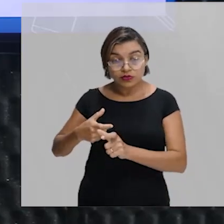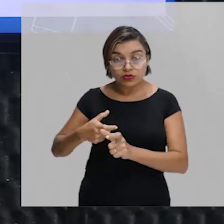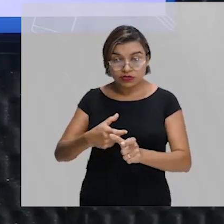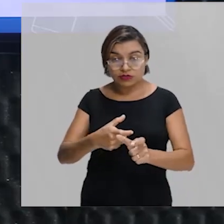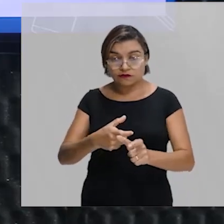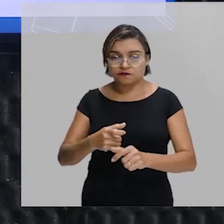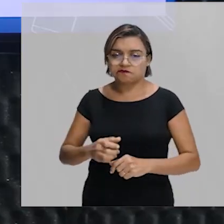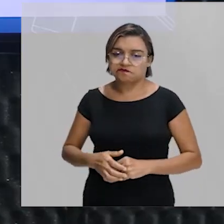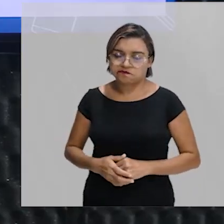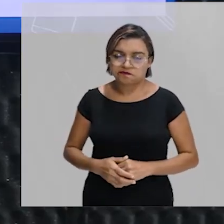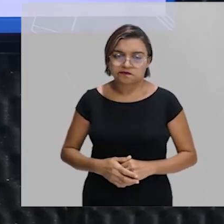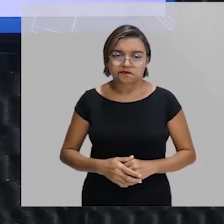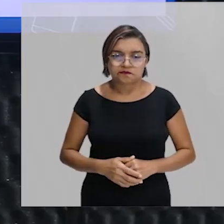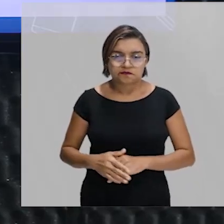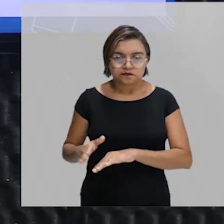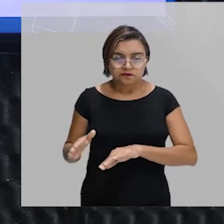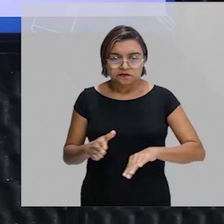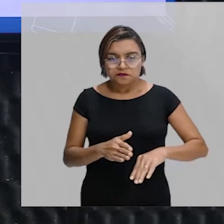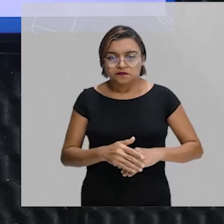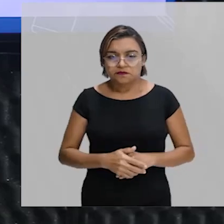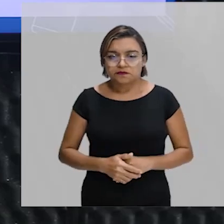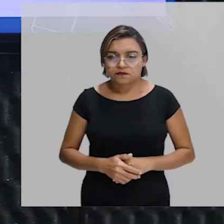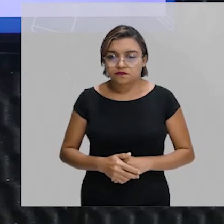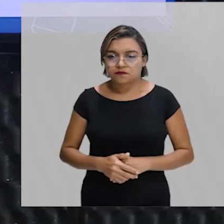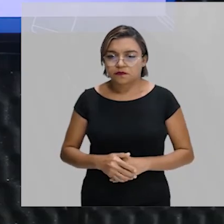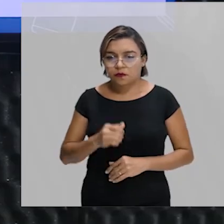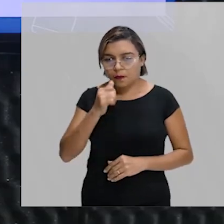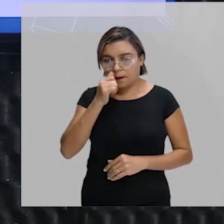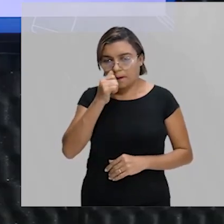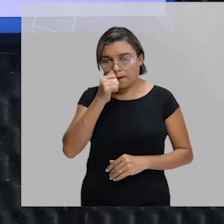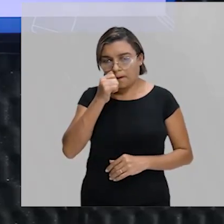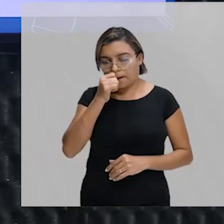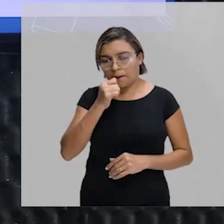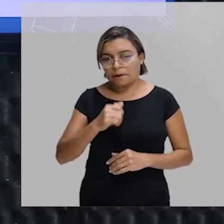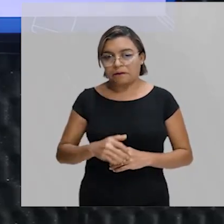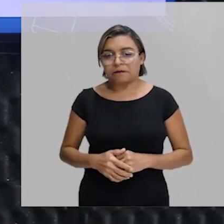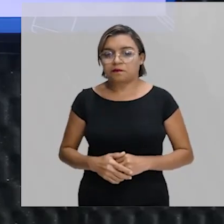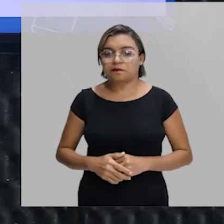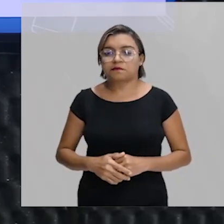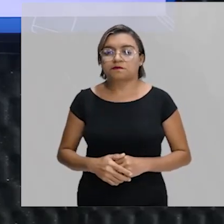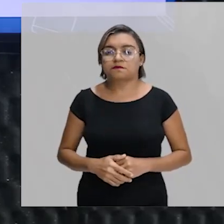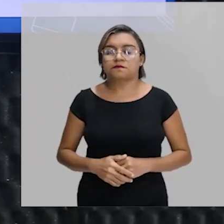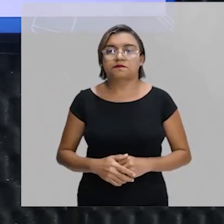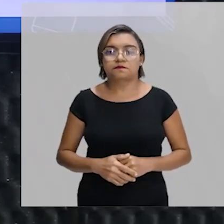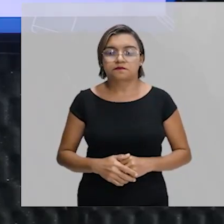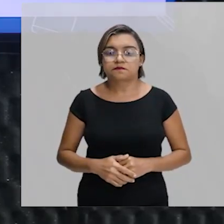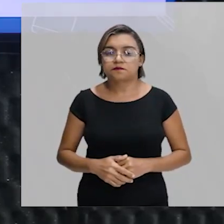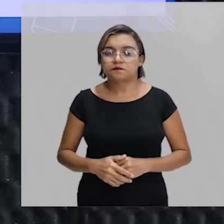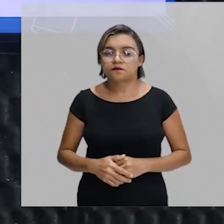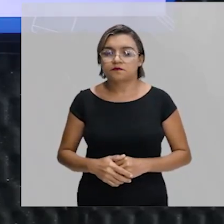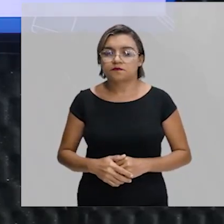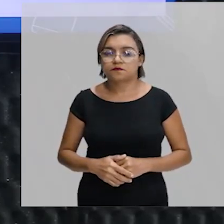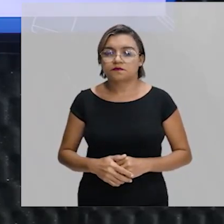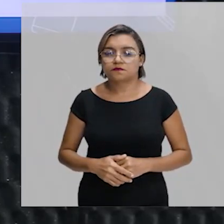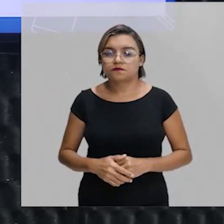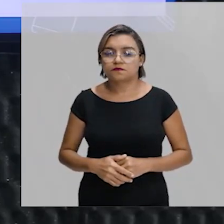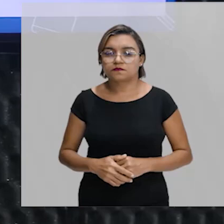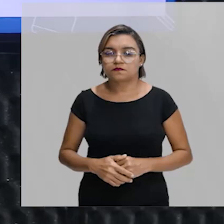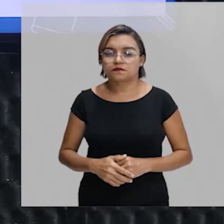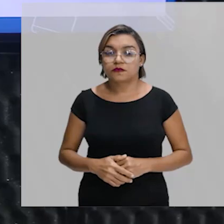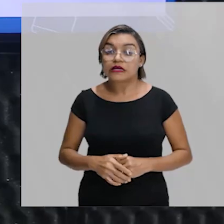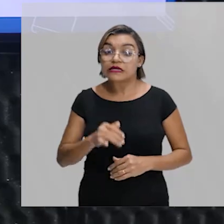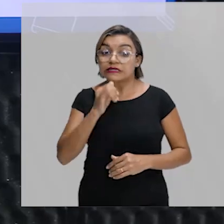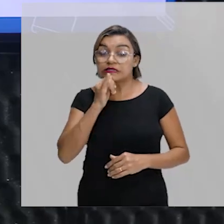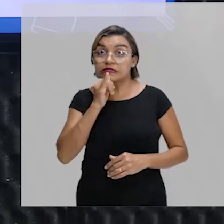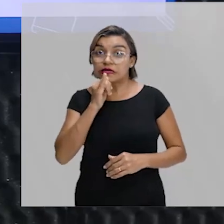tá? Eu ainda não tenho o carro, eu estou à procura de um. Quando eu coloco aqui, ó, que tenha alarme, eu